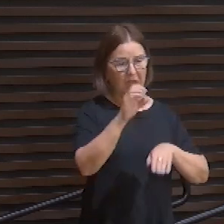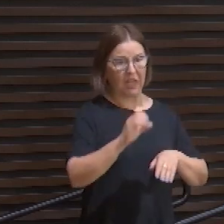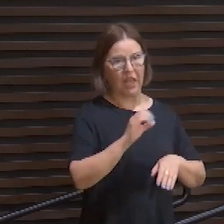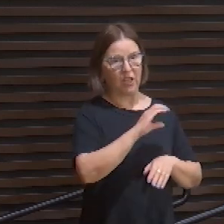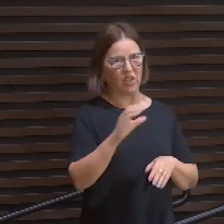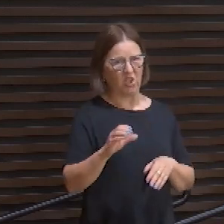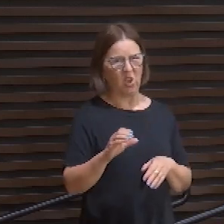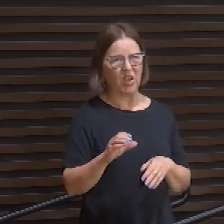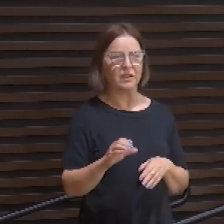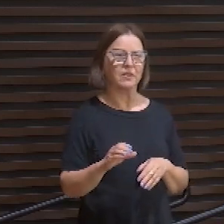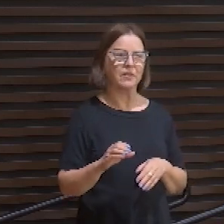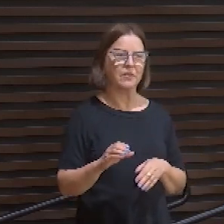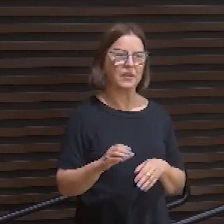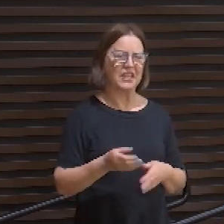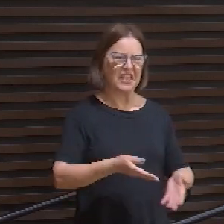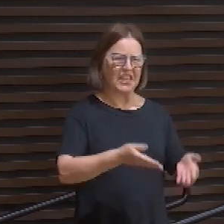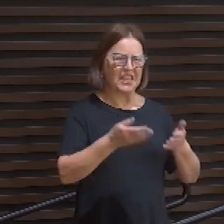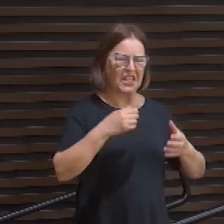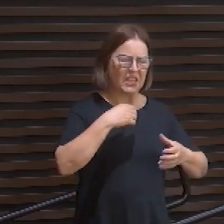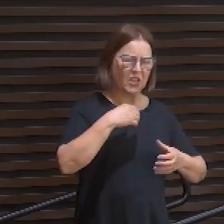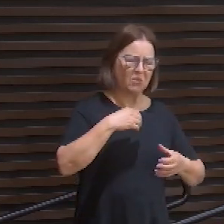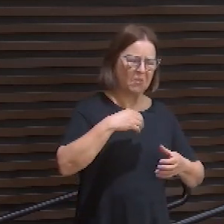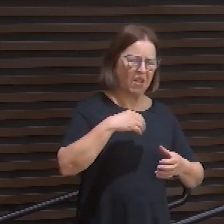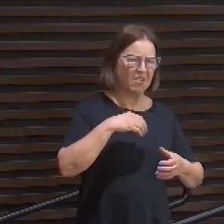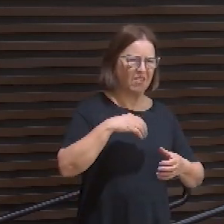e trazendo toda a confusão,